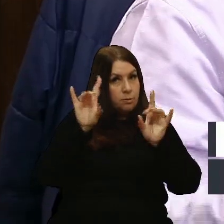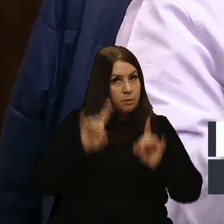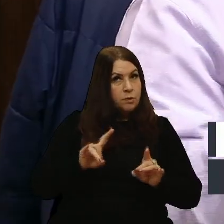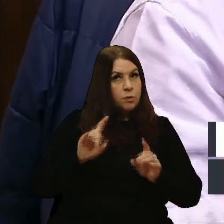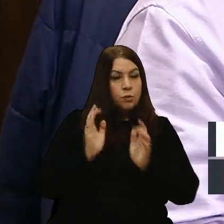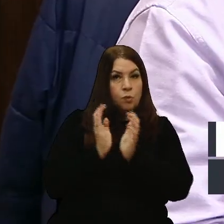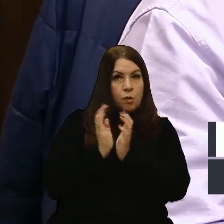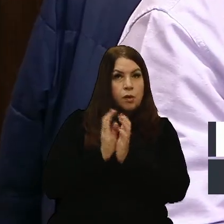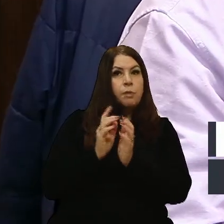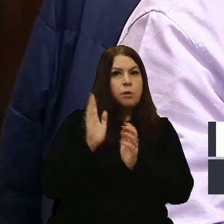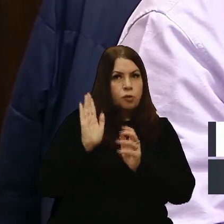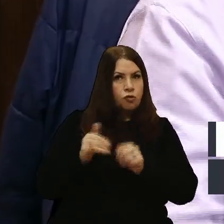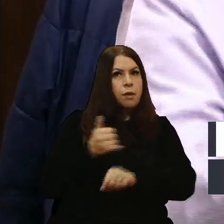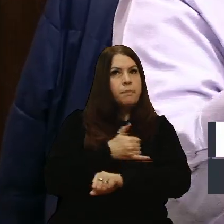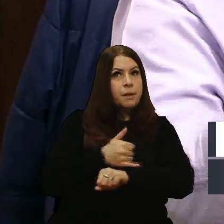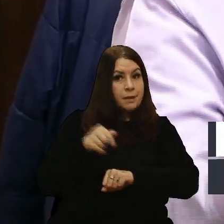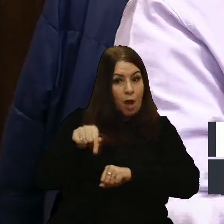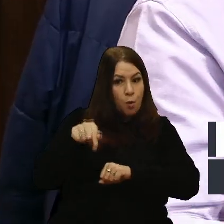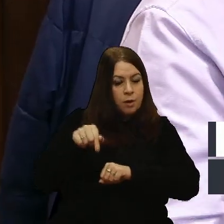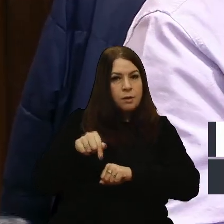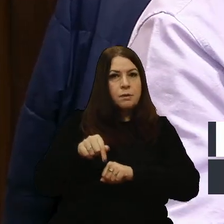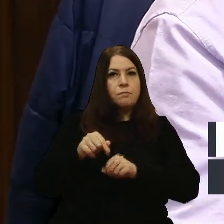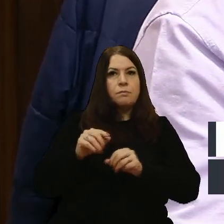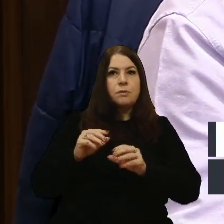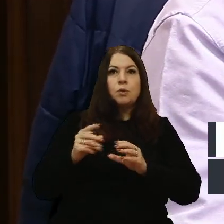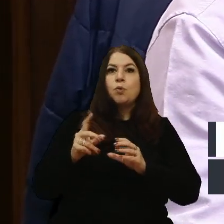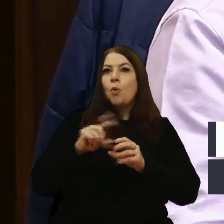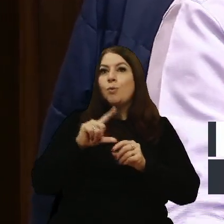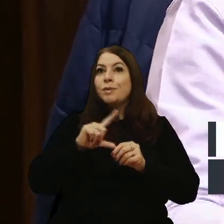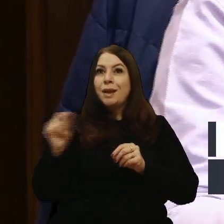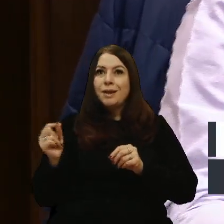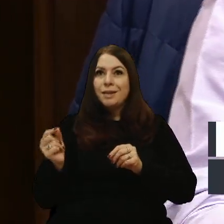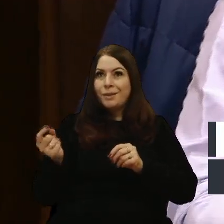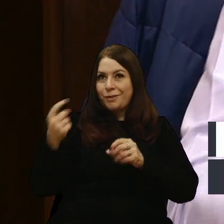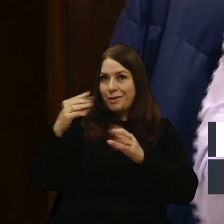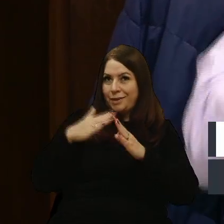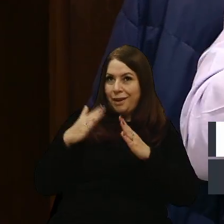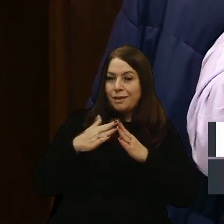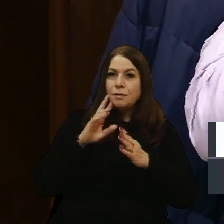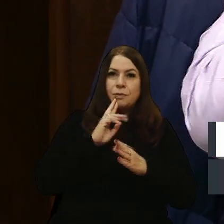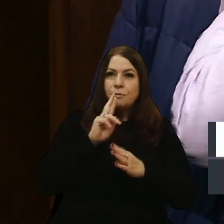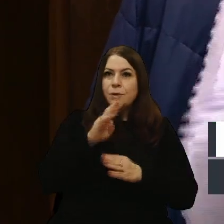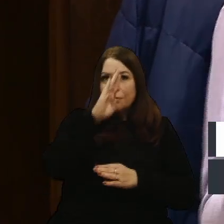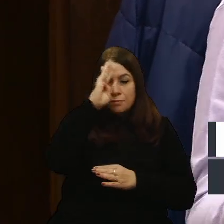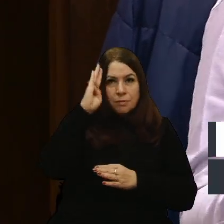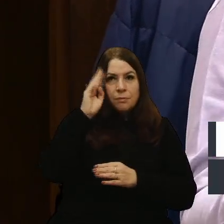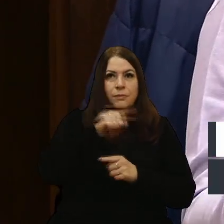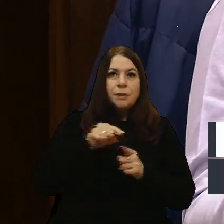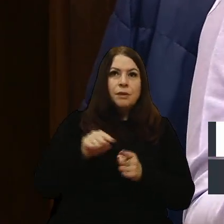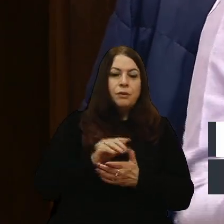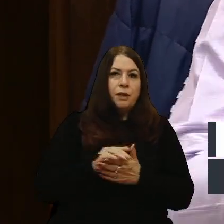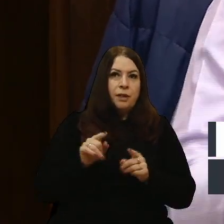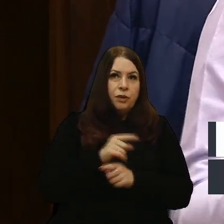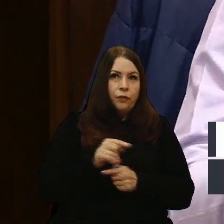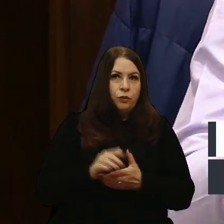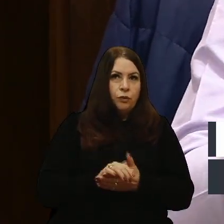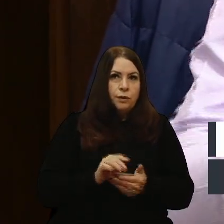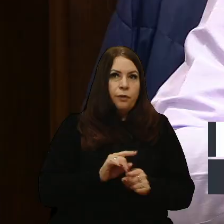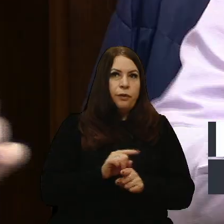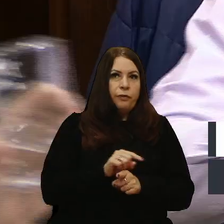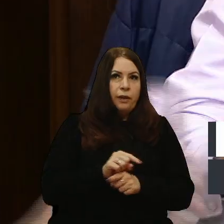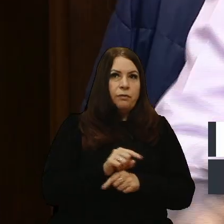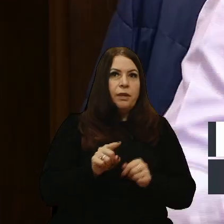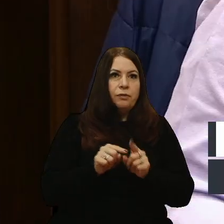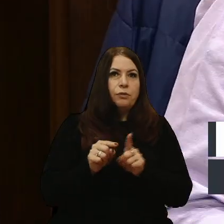os colegas que passaram por essa casa ou são egressos dessa casa, respondem. O Bressan, qualquer informação que eu preciso, no máximo